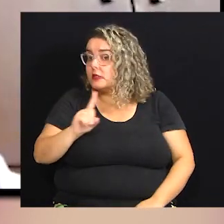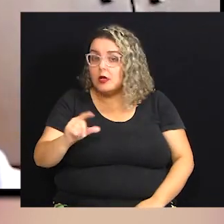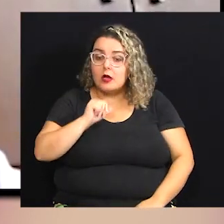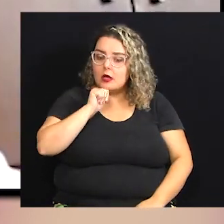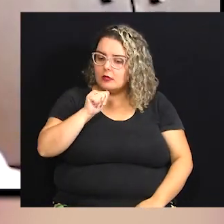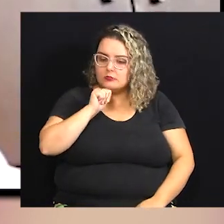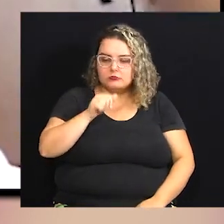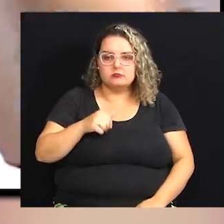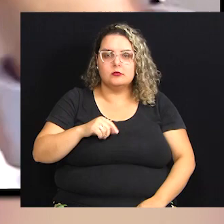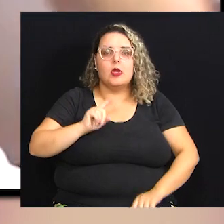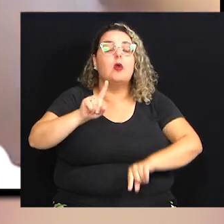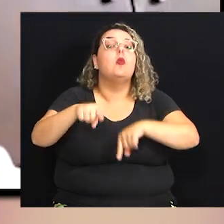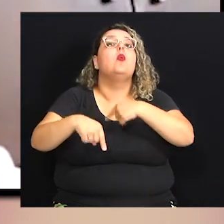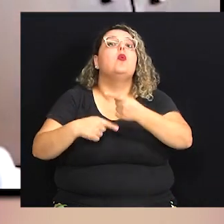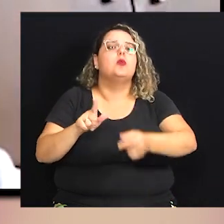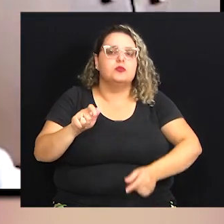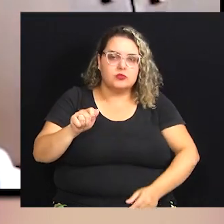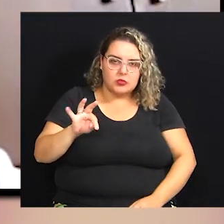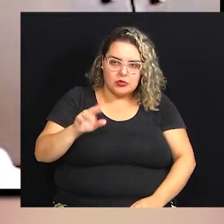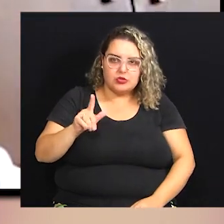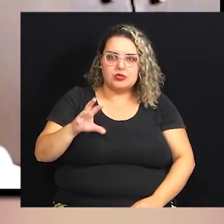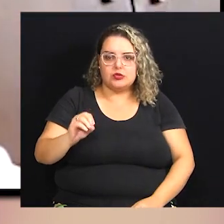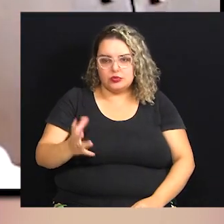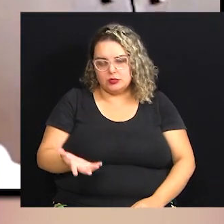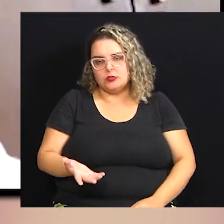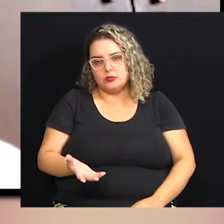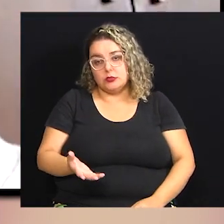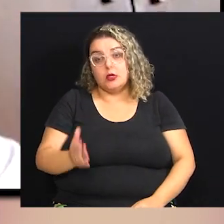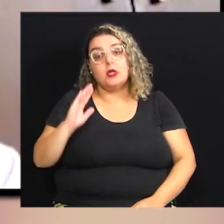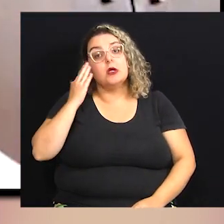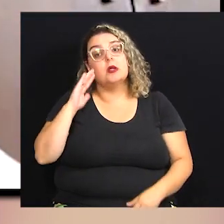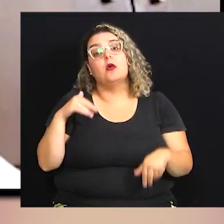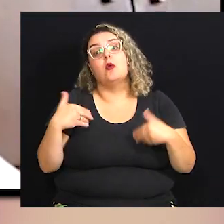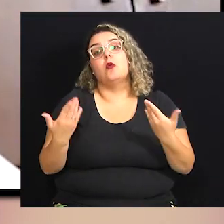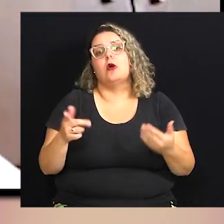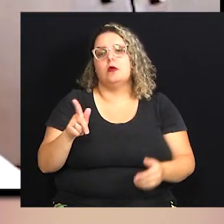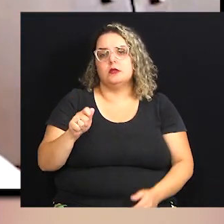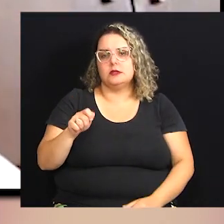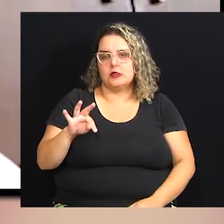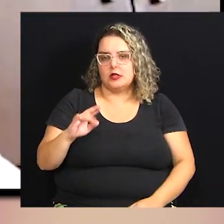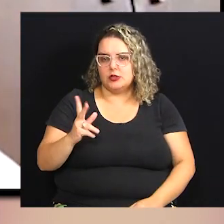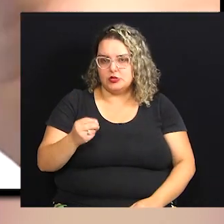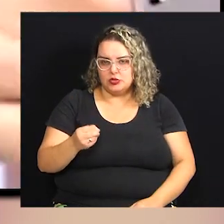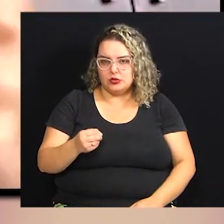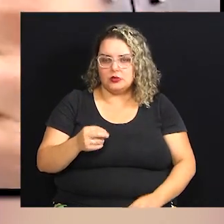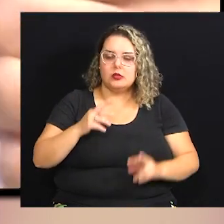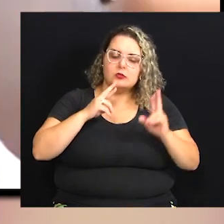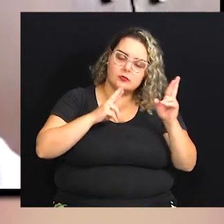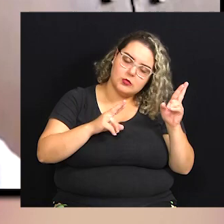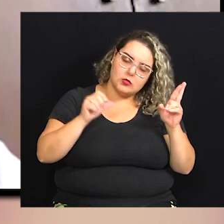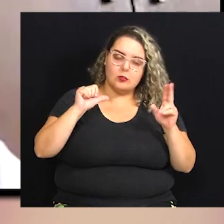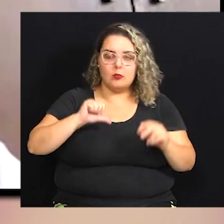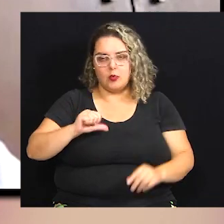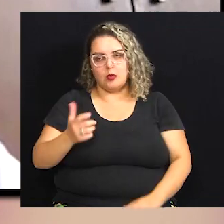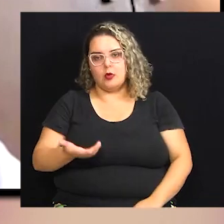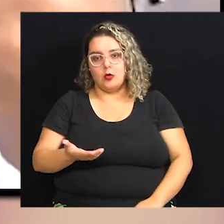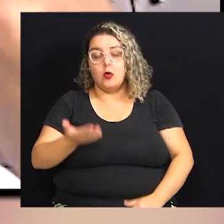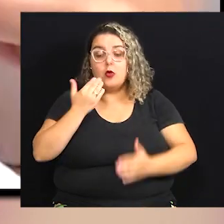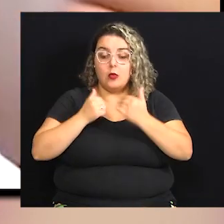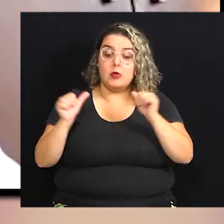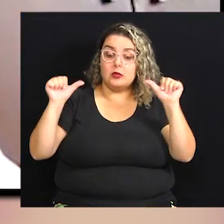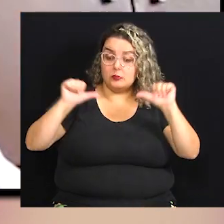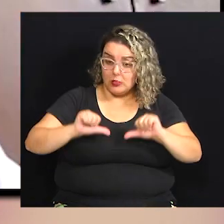por um fator menstrual, tem outros gatilhos associados, você tem que entender quais são esses gatilhos. Você está dormindo mal? Você